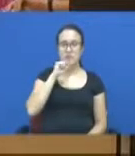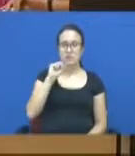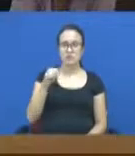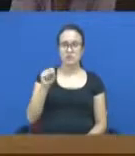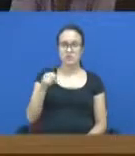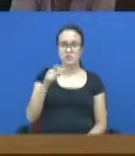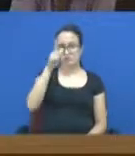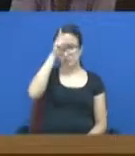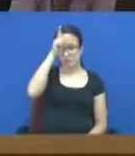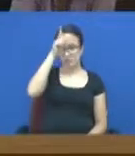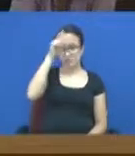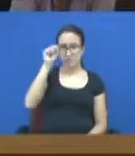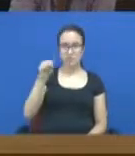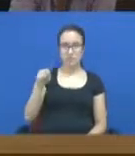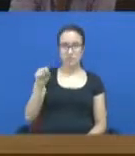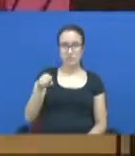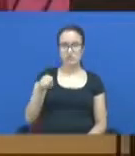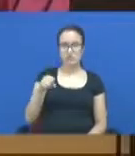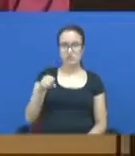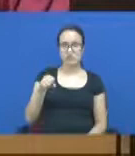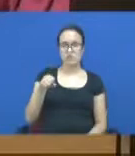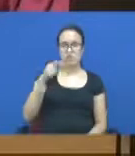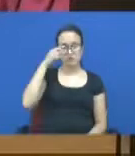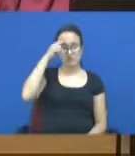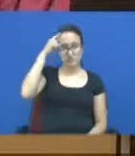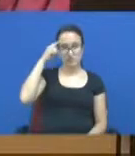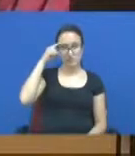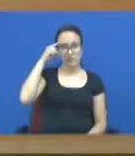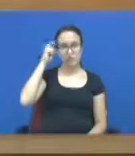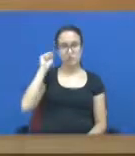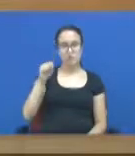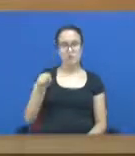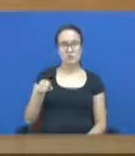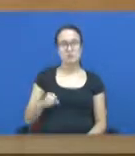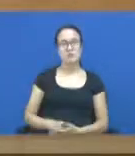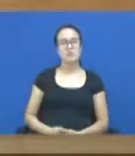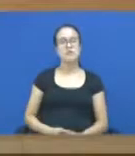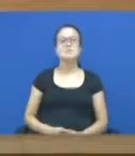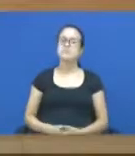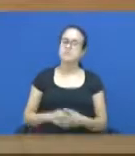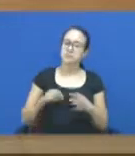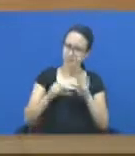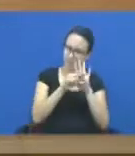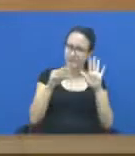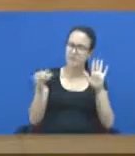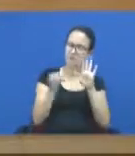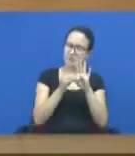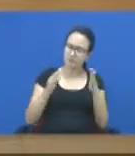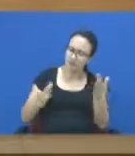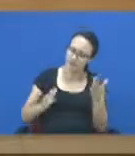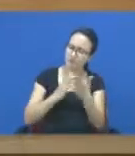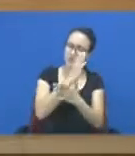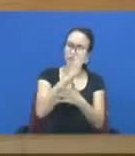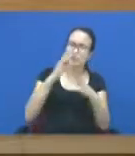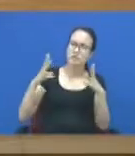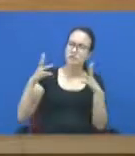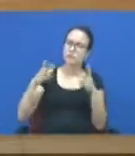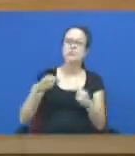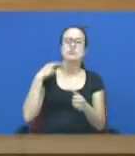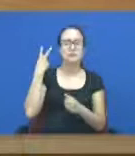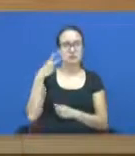Sidney Pascotto. Sim. Wilson Cerqueira. Sim. A emenda foi aprovada por todos os senhores vereadores